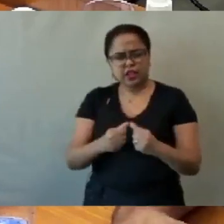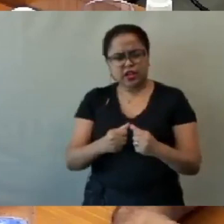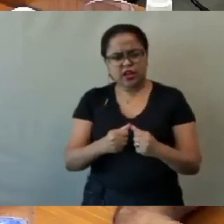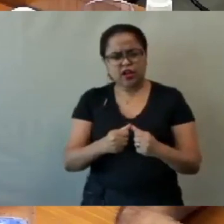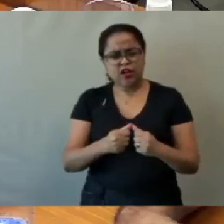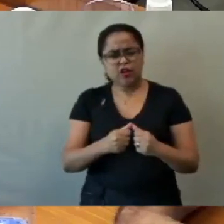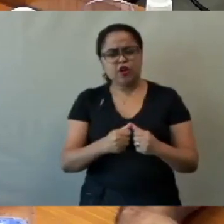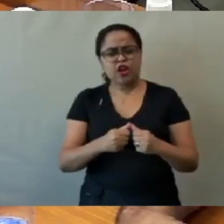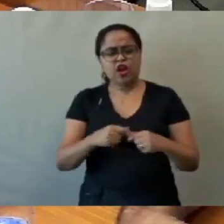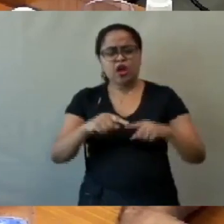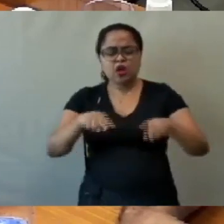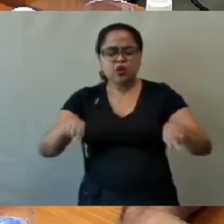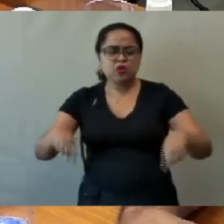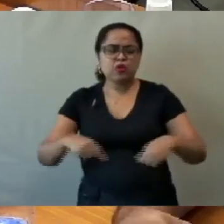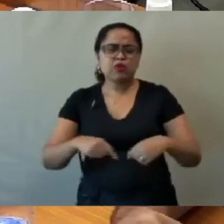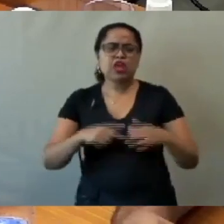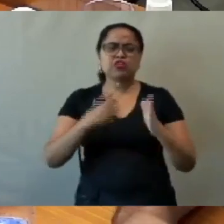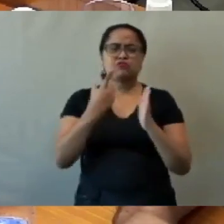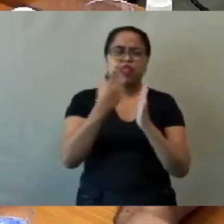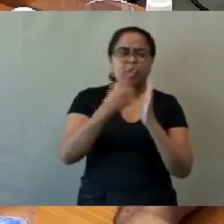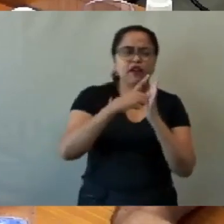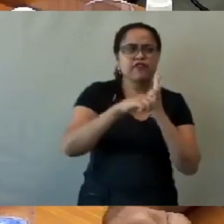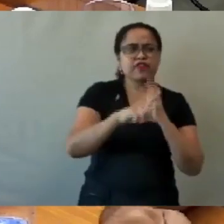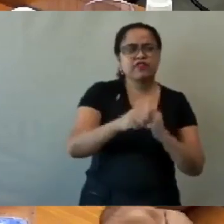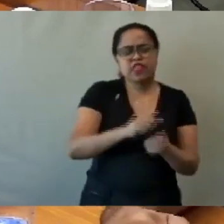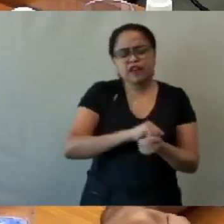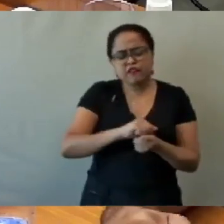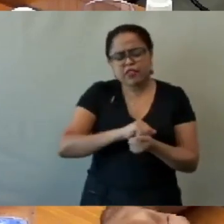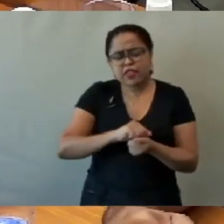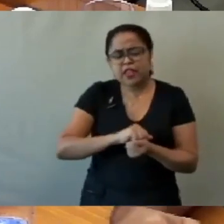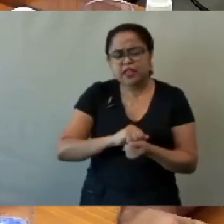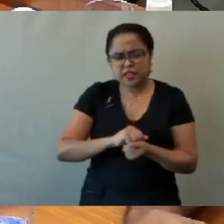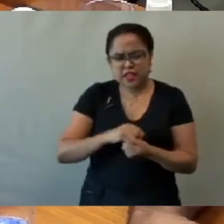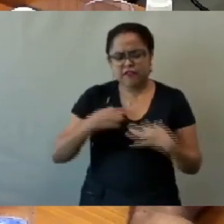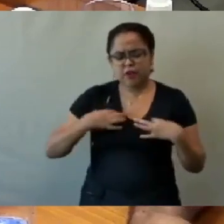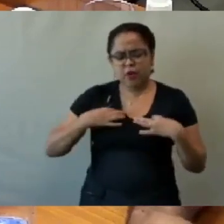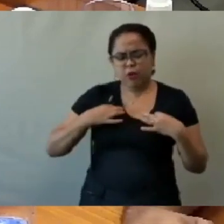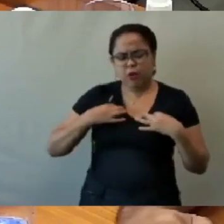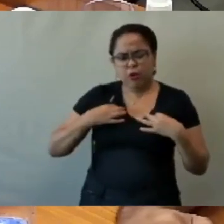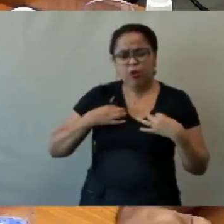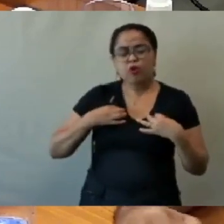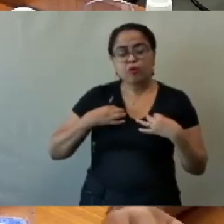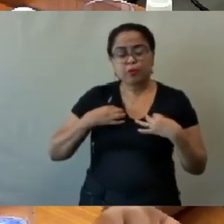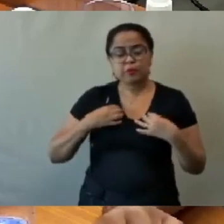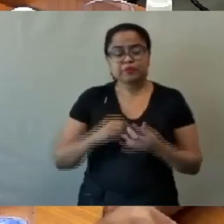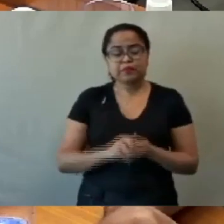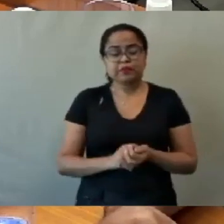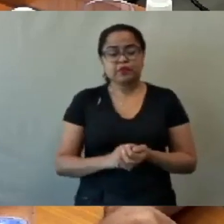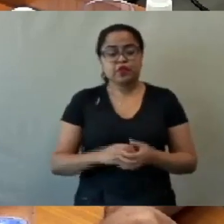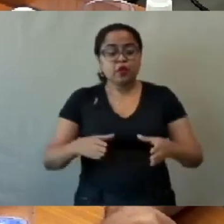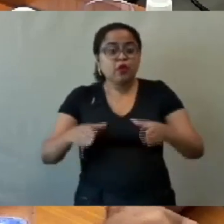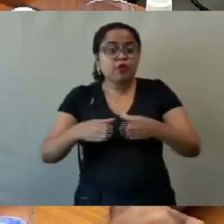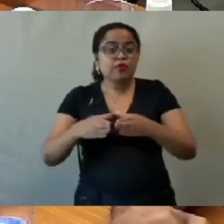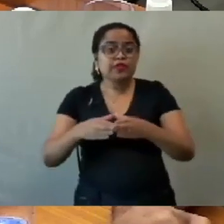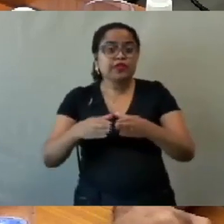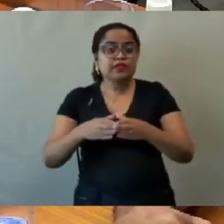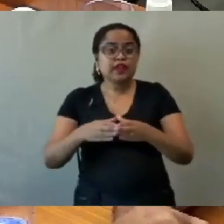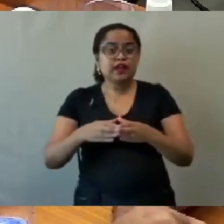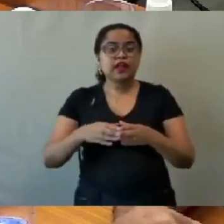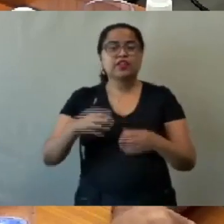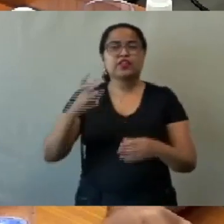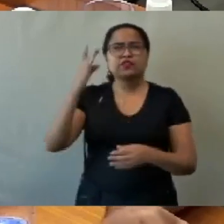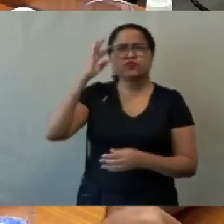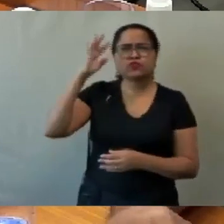cozinhas comunitárias, para que a vida das mulheres fique um pouco mais possível e que elas também tenham seus sonhos, possam se formar,